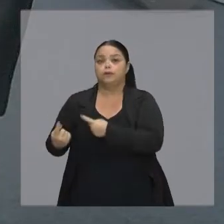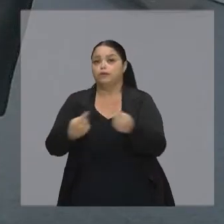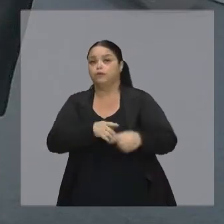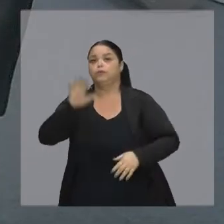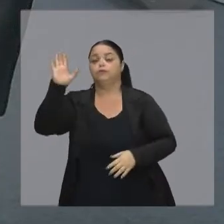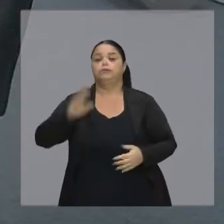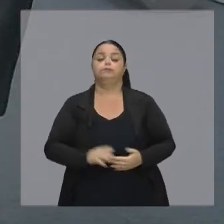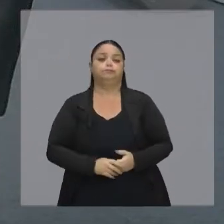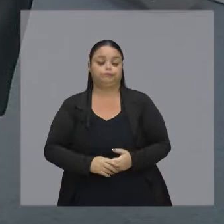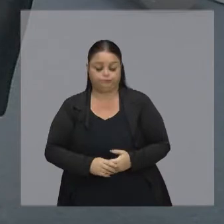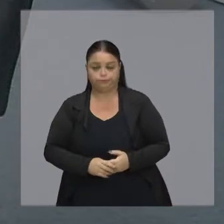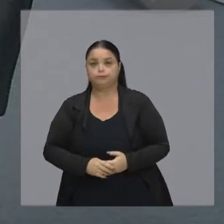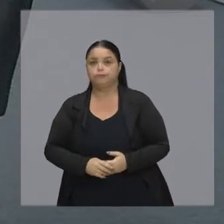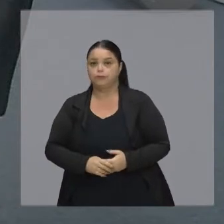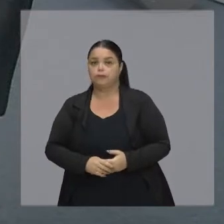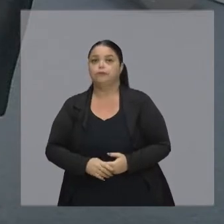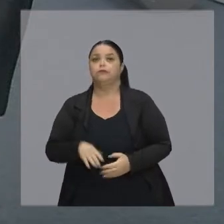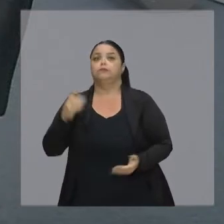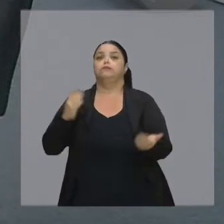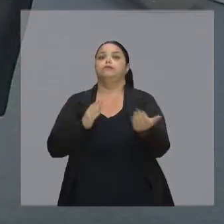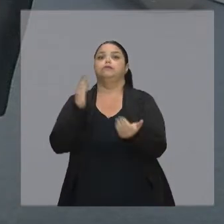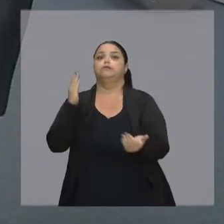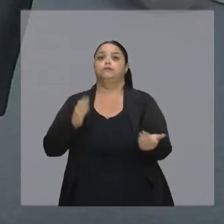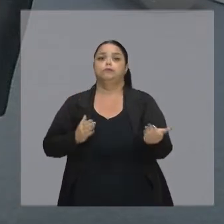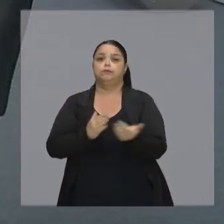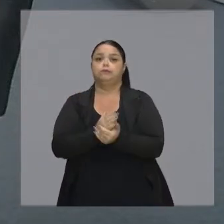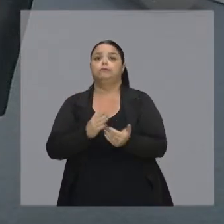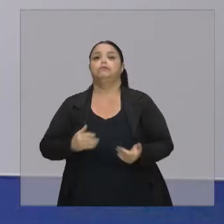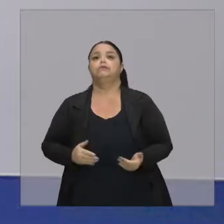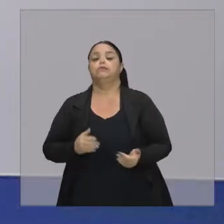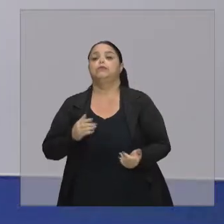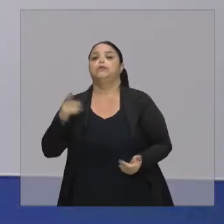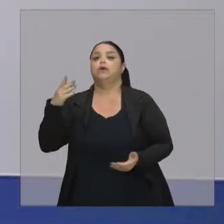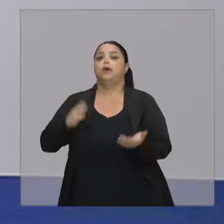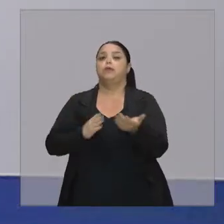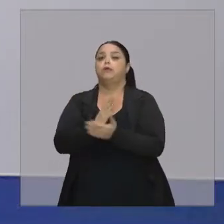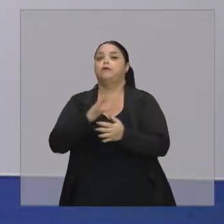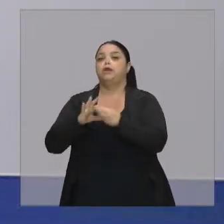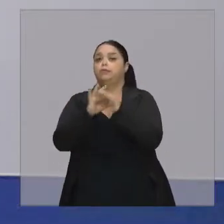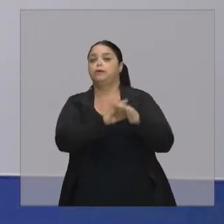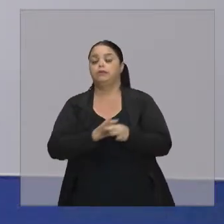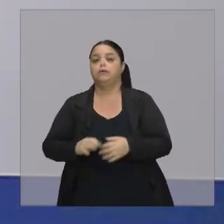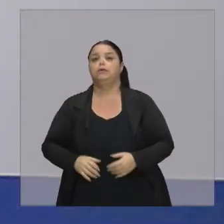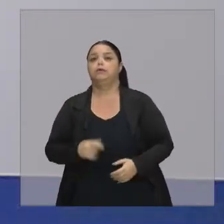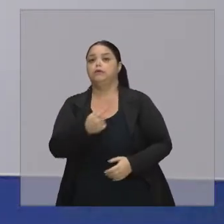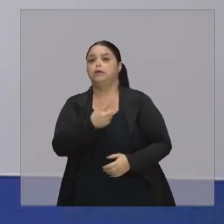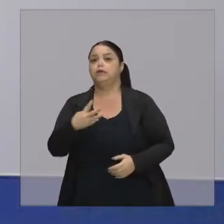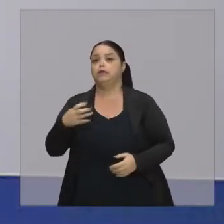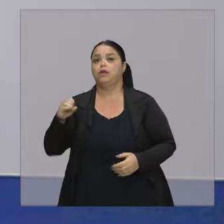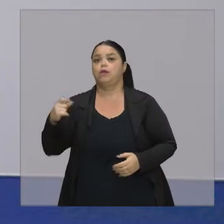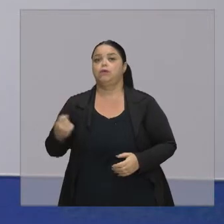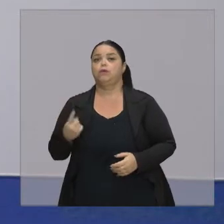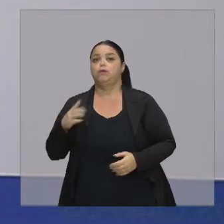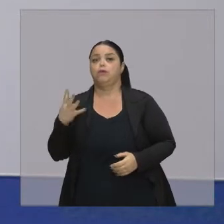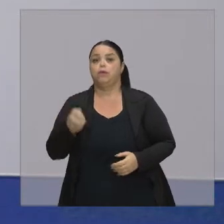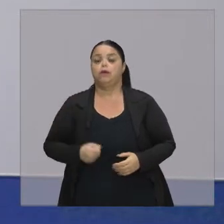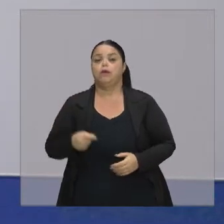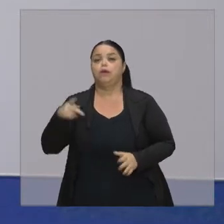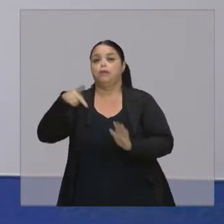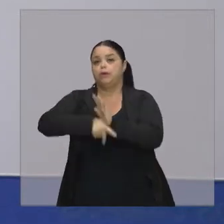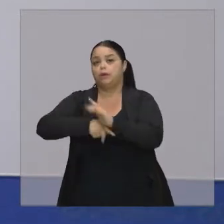manifestem. Nenhuma manifestação contrária. Processo aprovado por unanimidade. Em discussão, o processo número 13084/2021. Projeto de lei